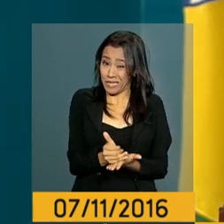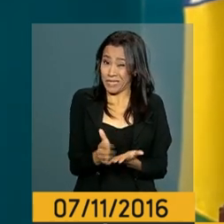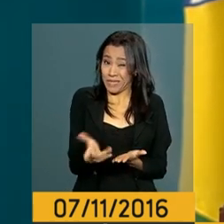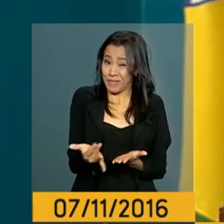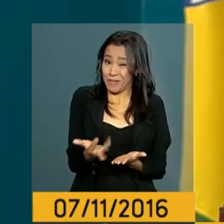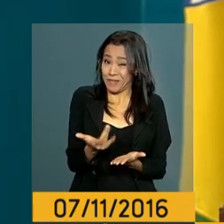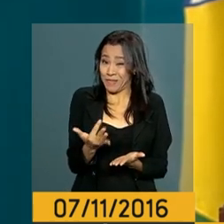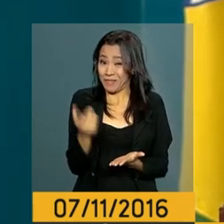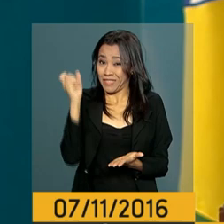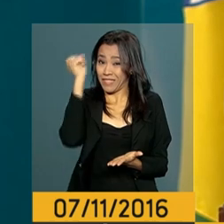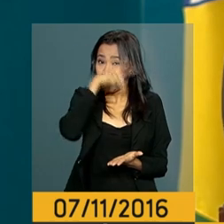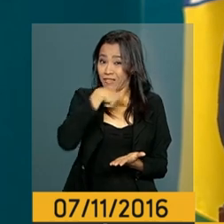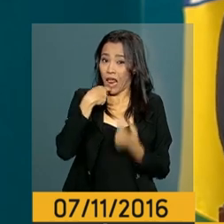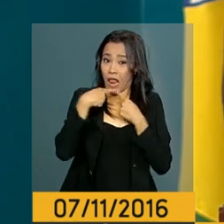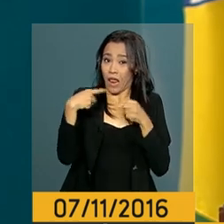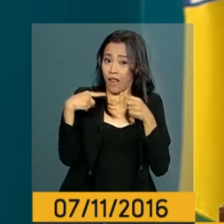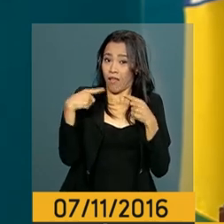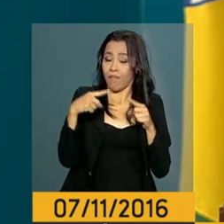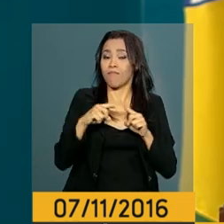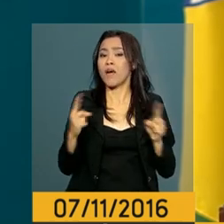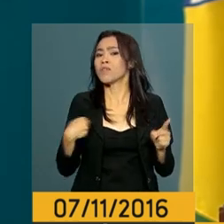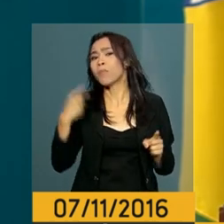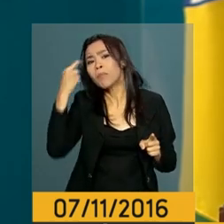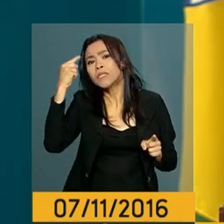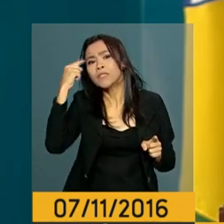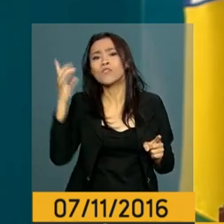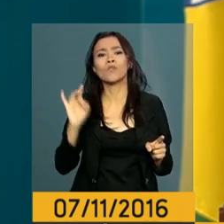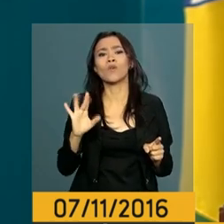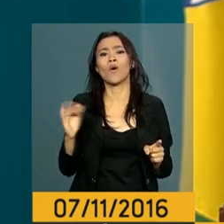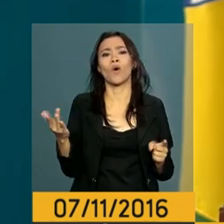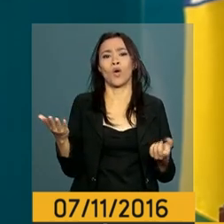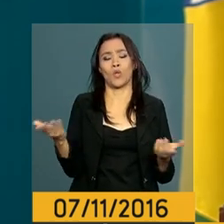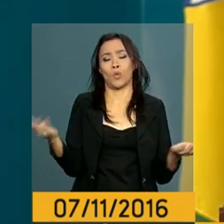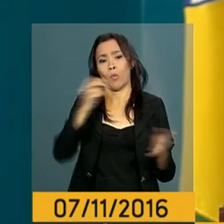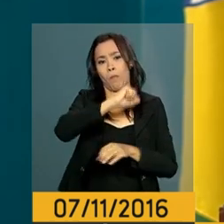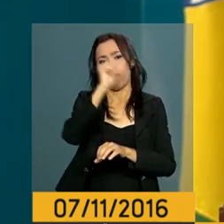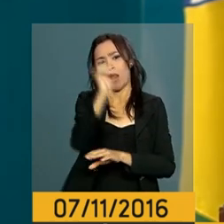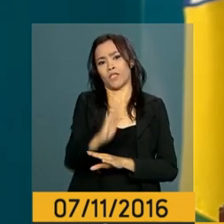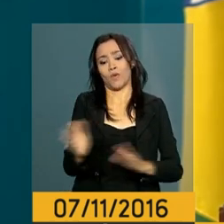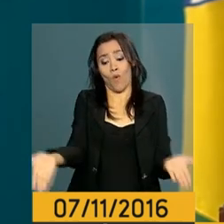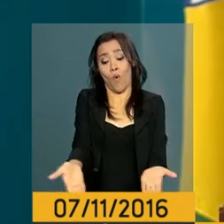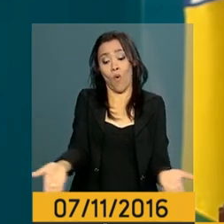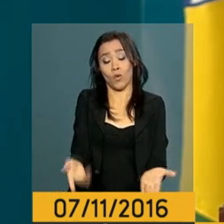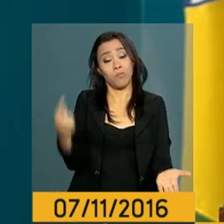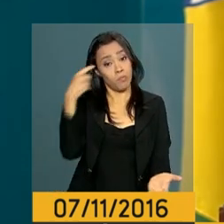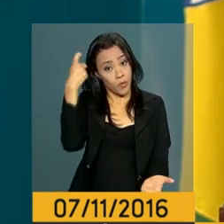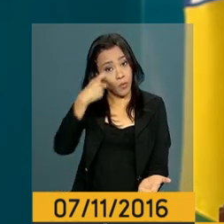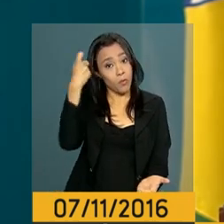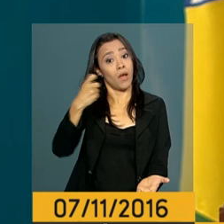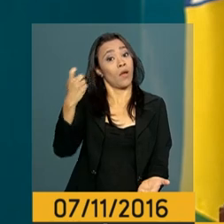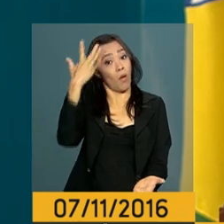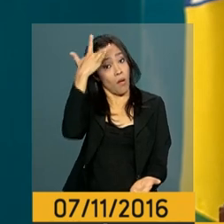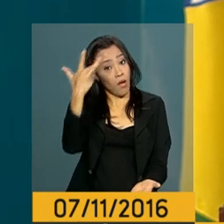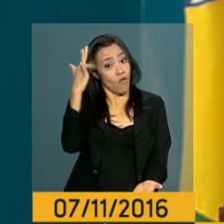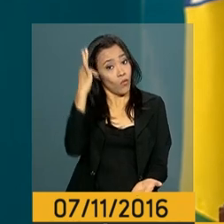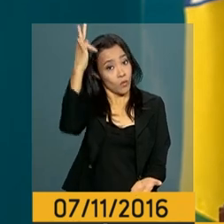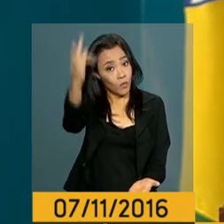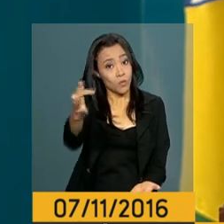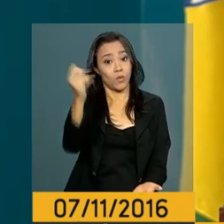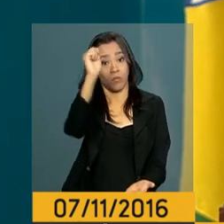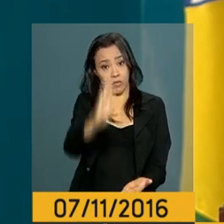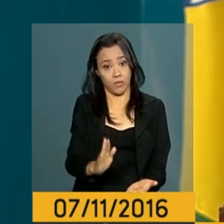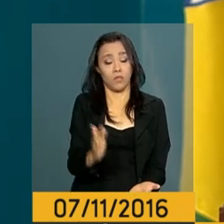uma impopularidade. Mas nós não pensamos apenas no Brasil de hoje, nós pensamos no Brasil de amanhã, no Brasil onde